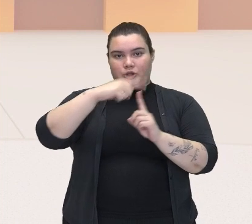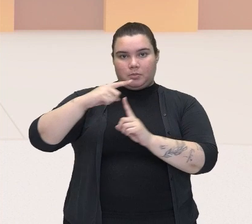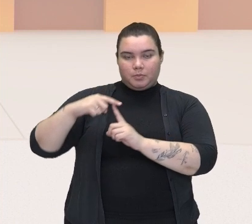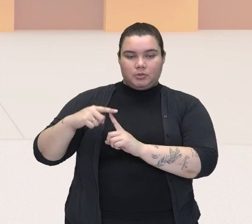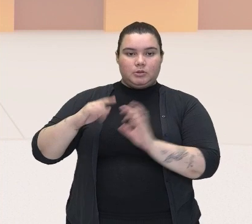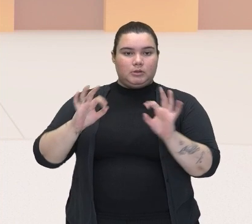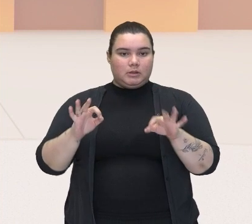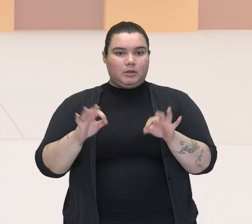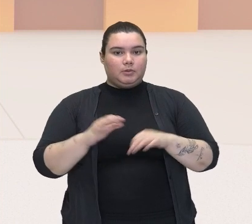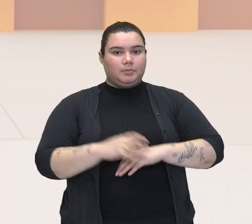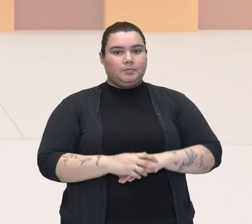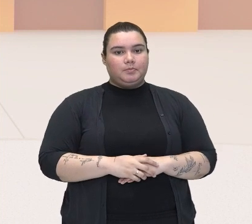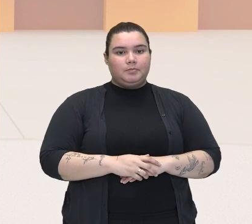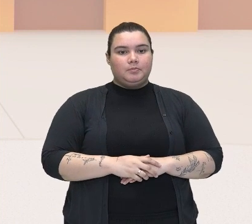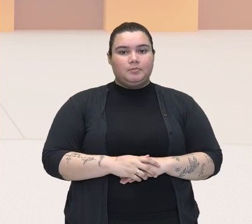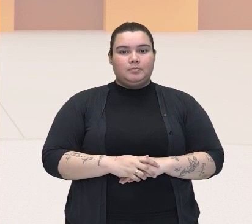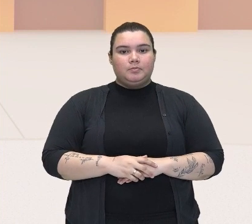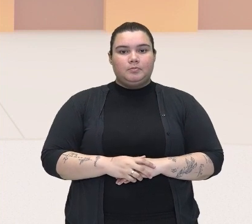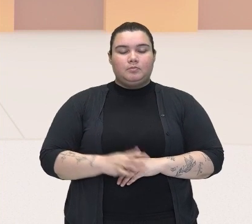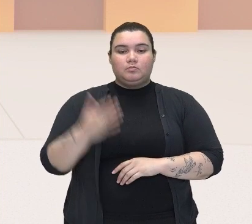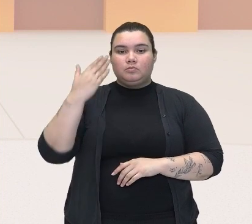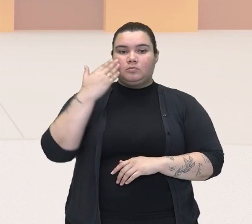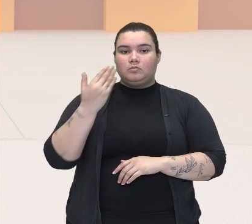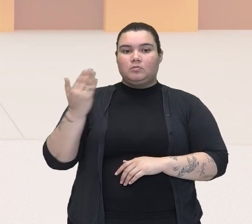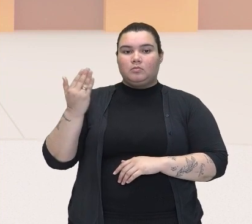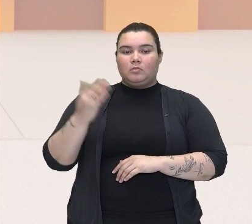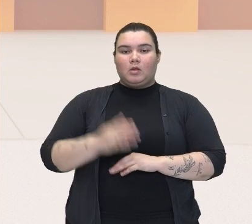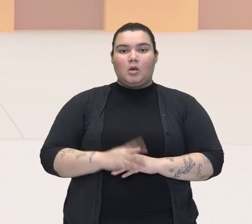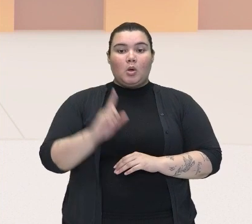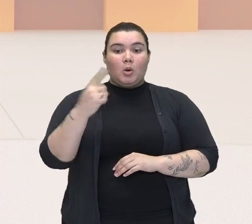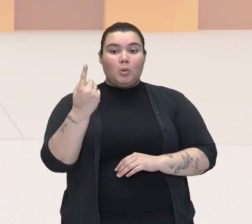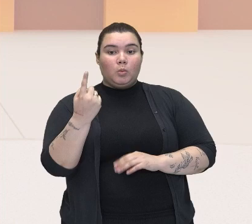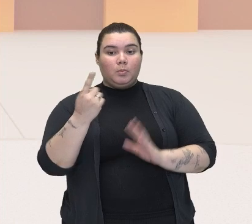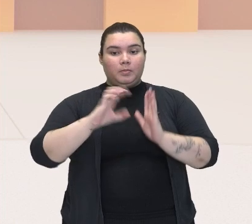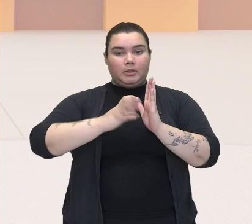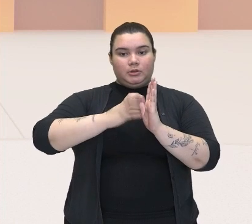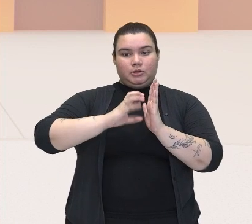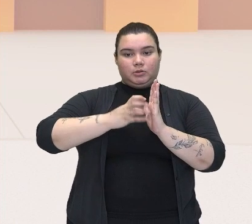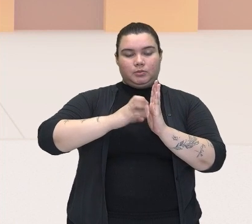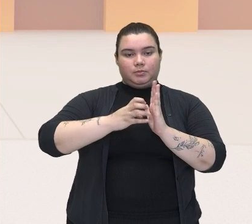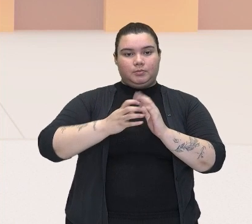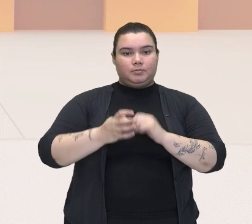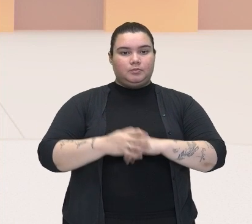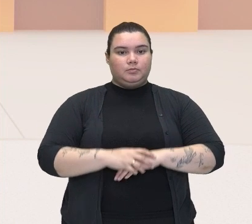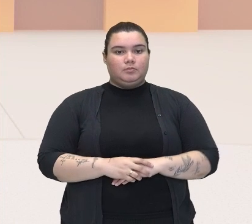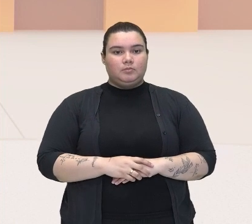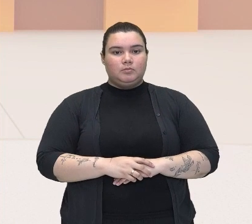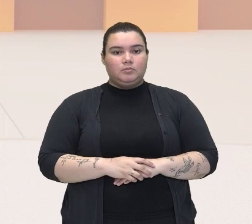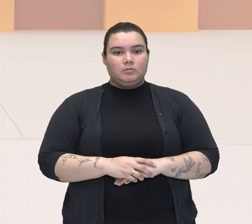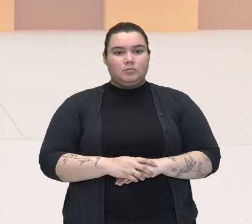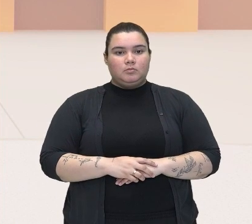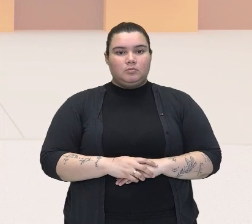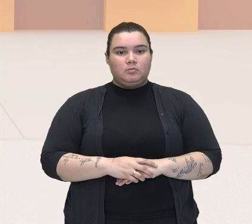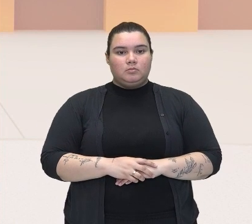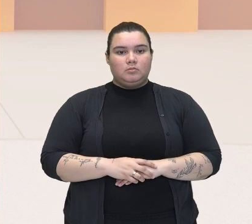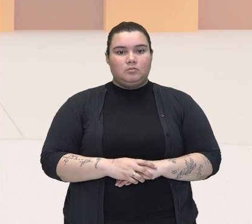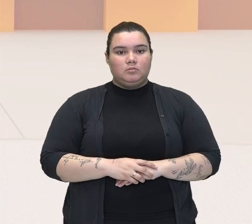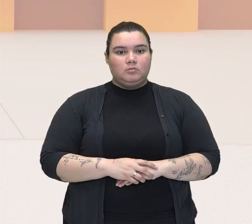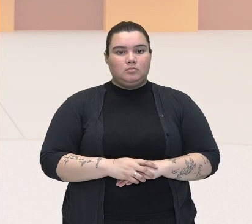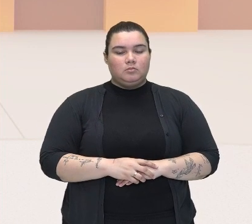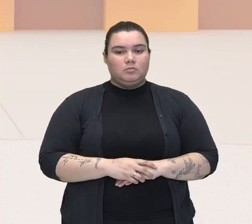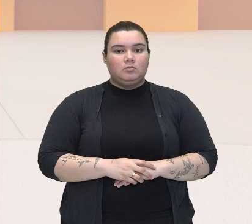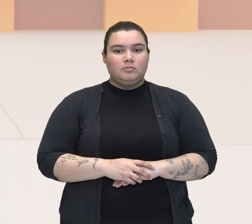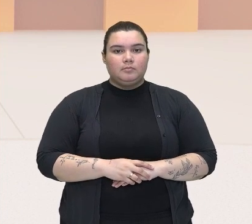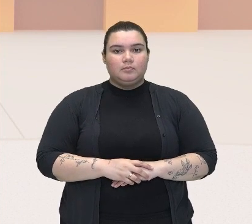não é isso? Então, nós temos aqui o monopartidarismo. São um